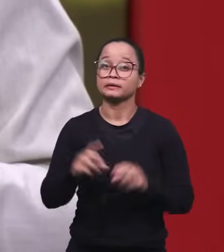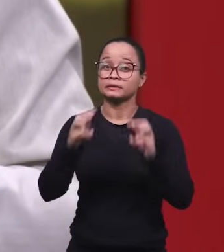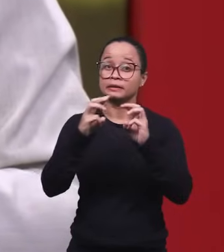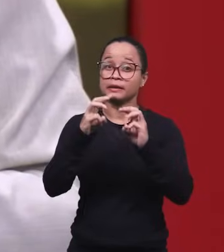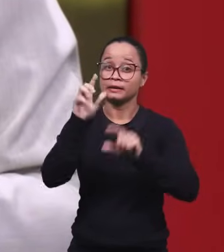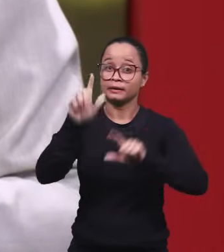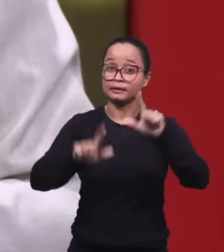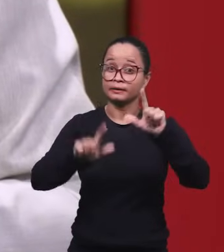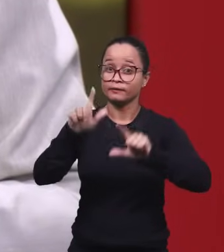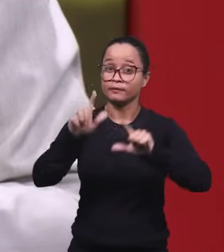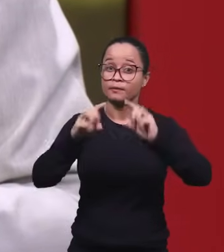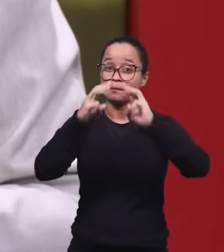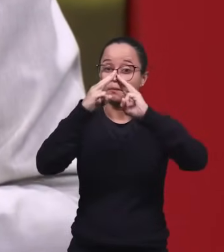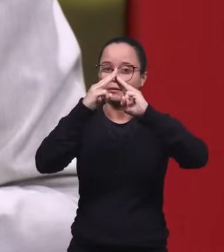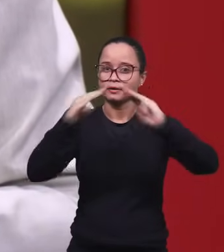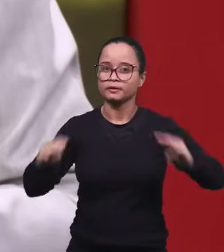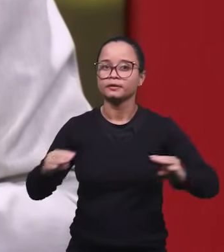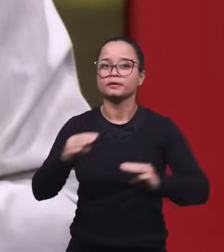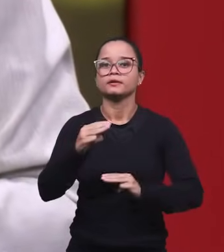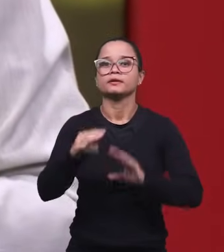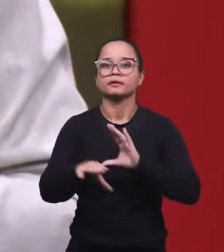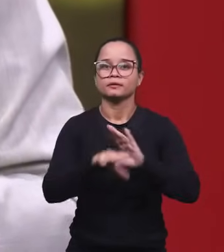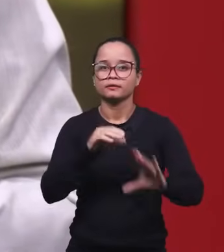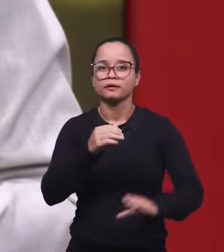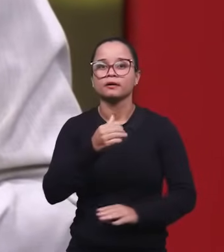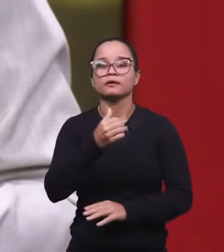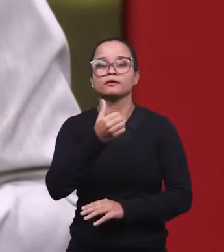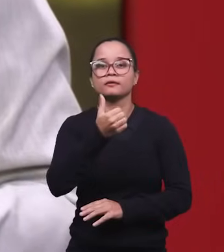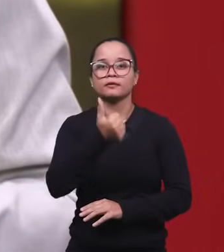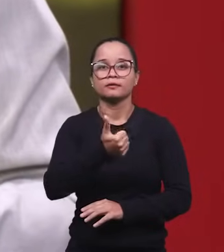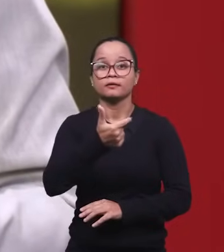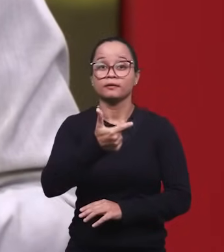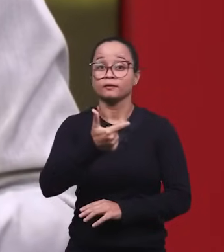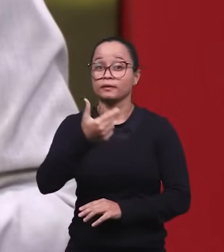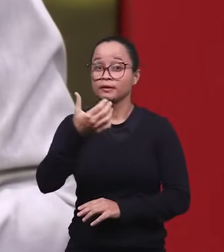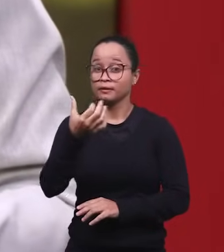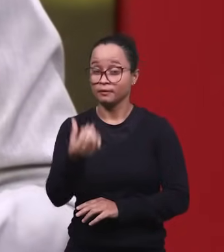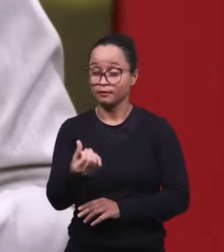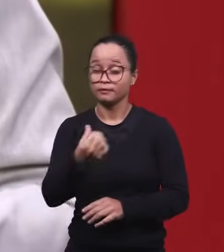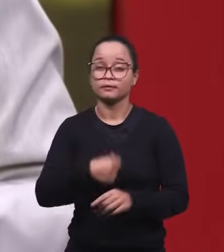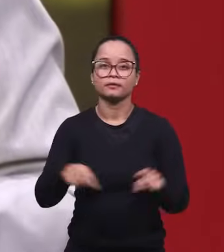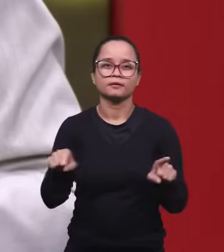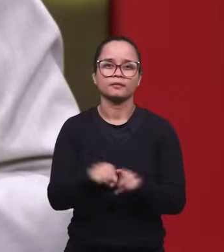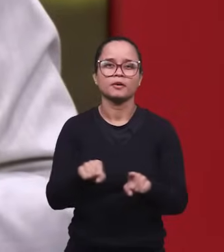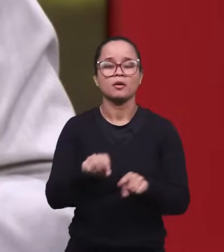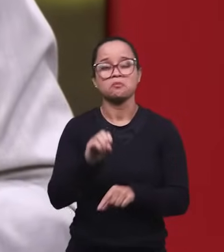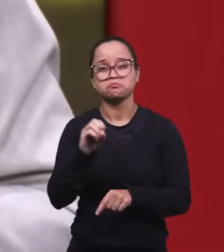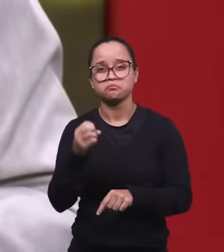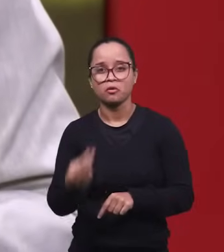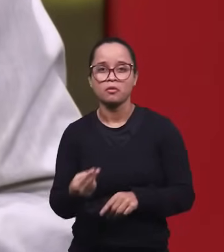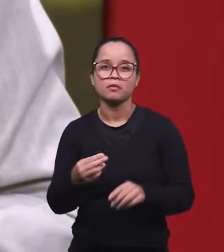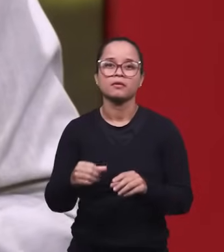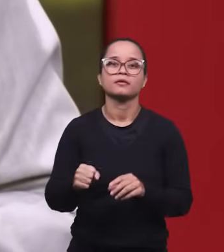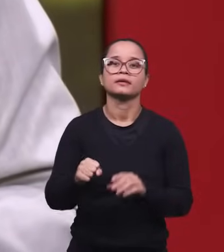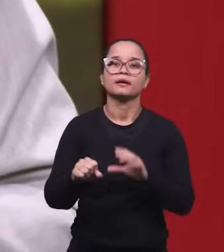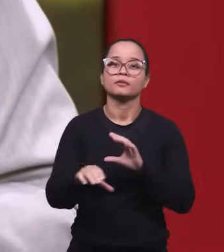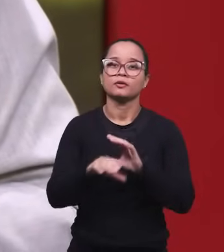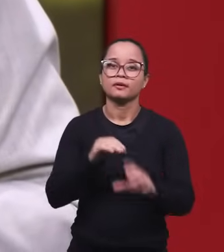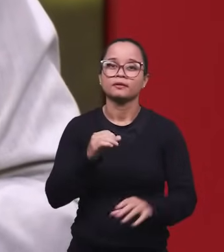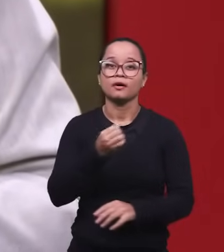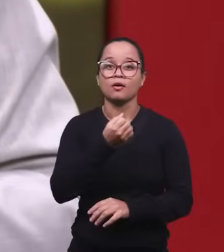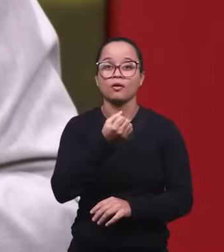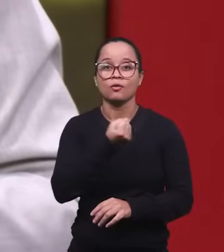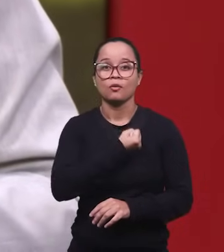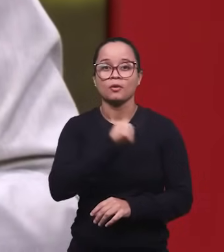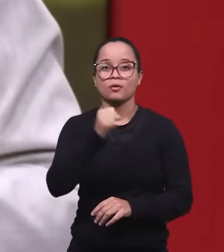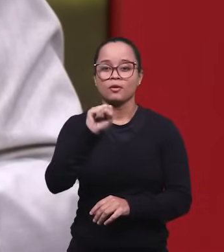pela TV Manaim, canal 126, sistema via satélite, aberto via satélite da Embratel, como pelo canal 85 da Sky Livre,